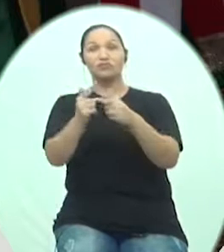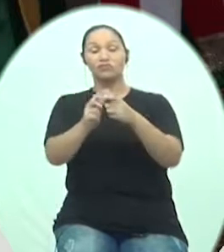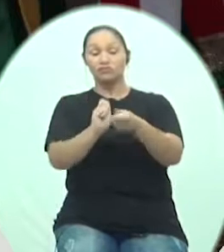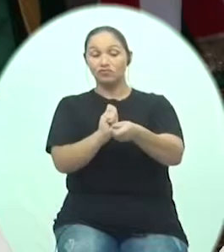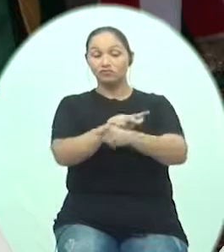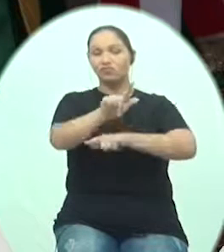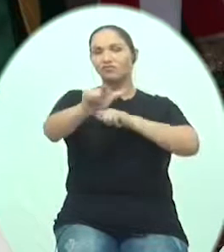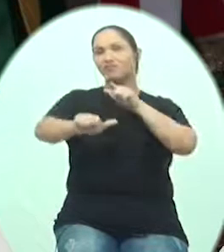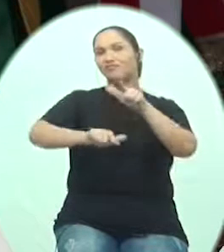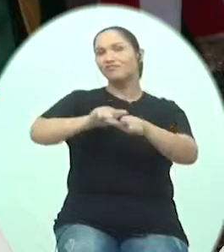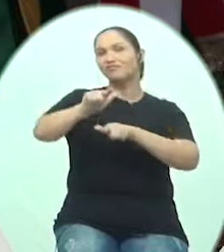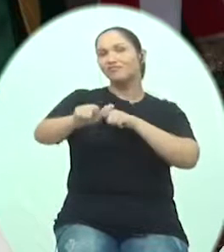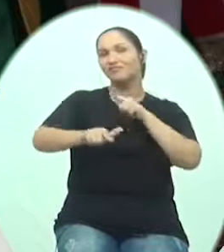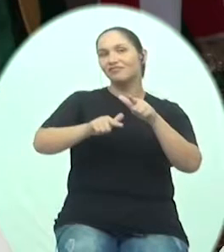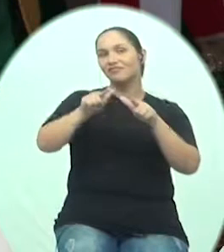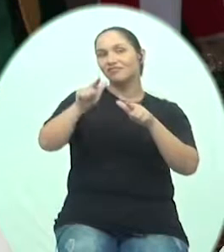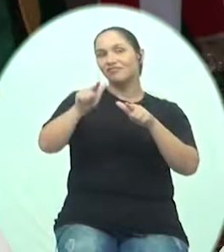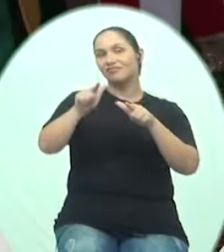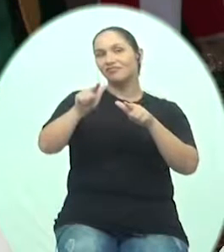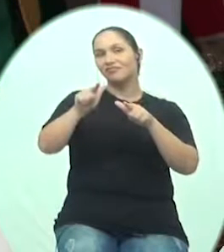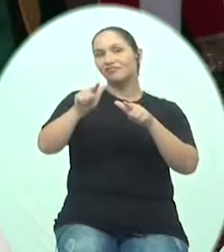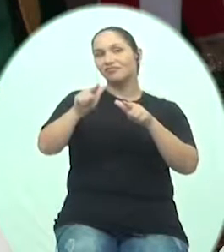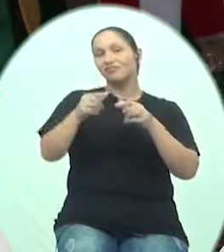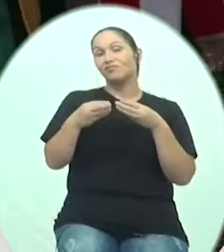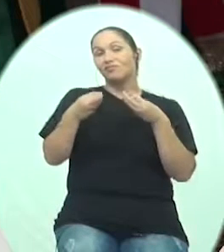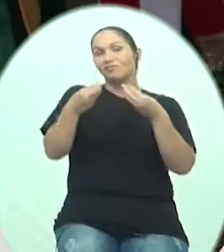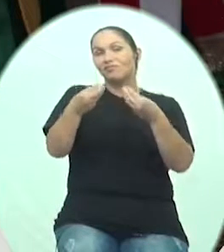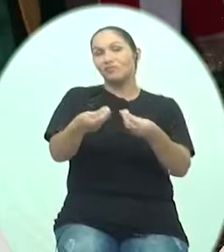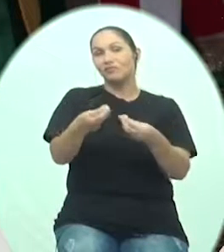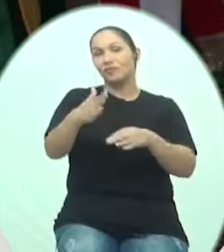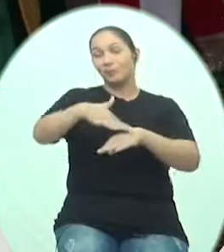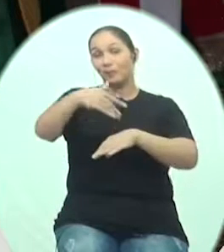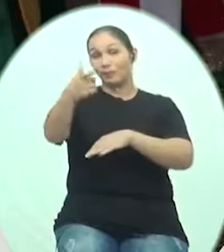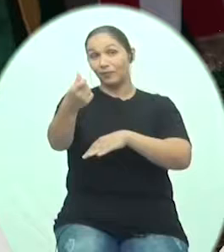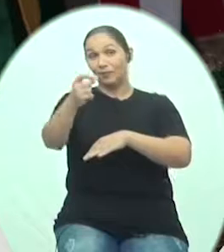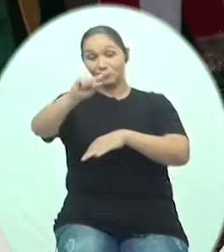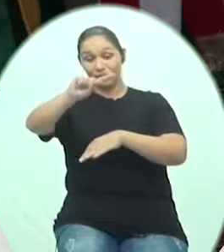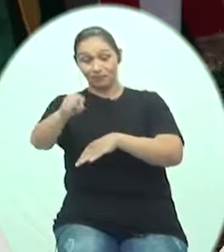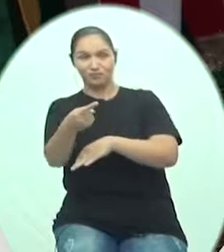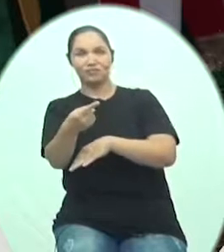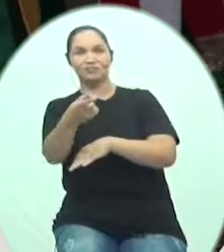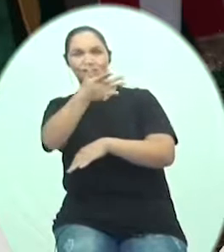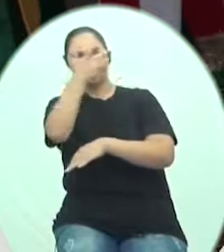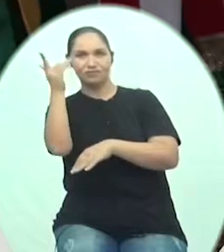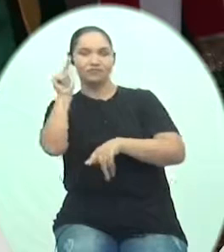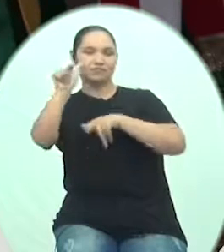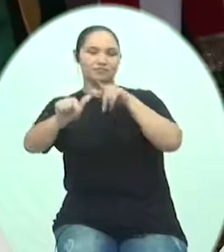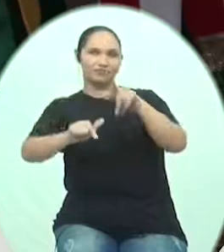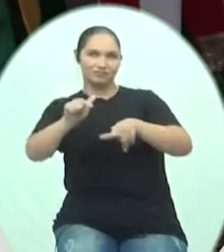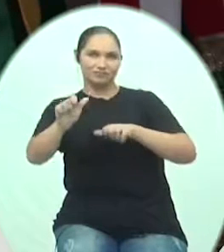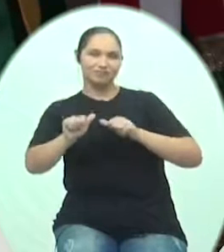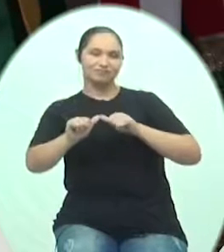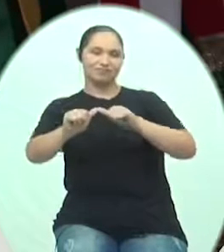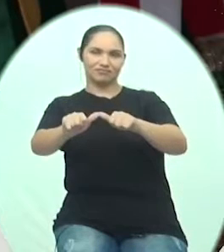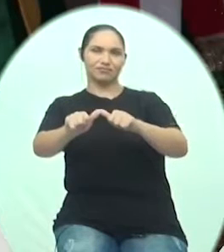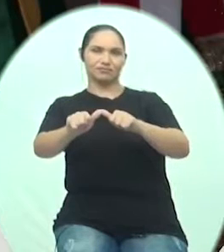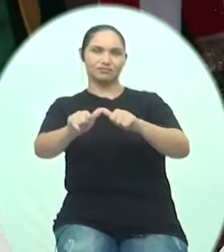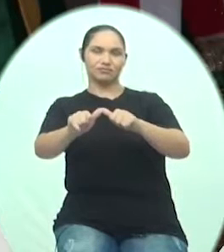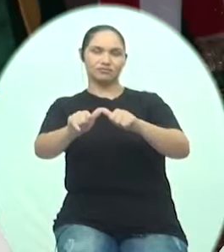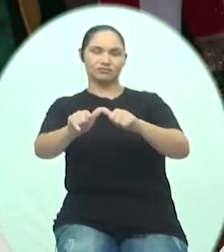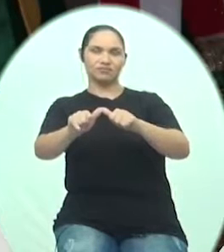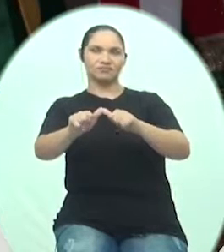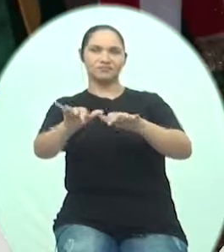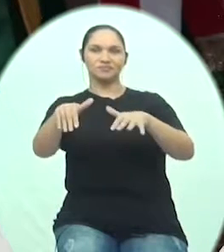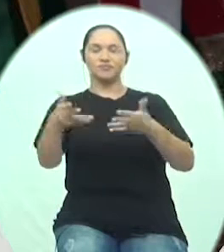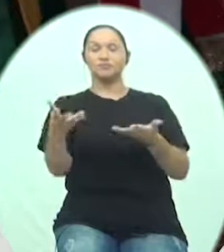6000 trabalhadores na rede ja é uma cidade do nosso do nosso estado que que o senhor